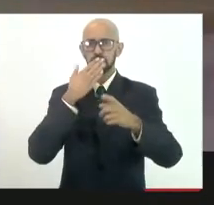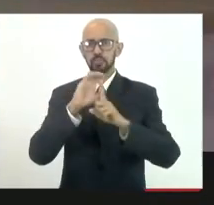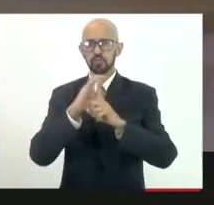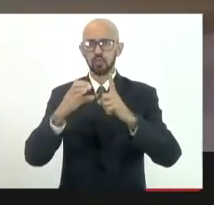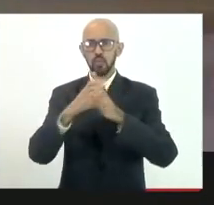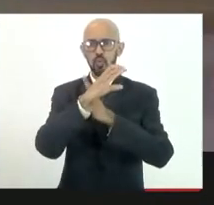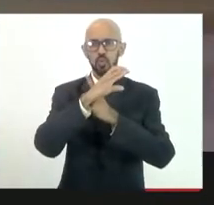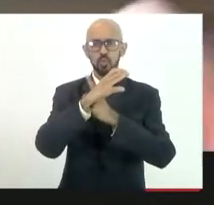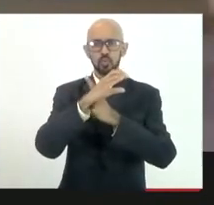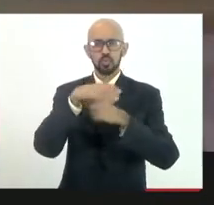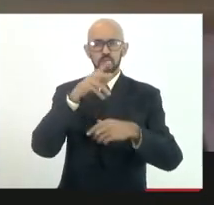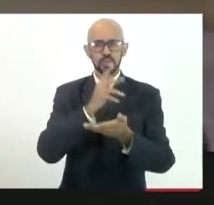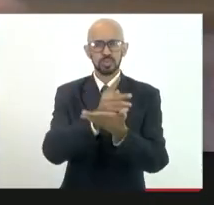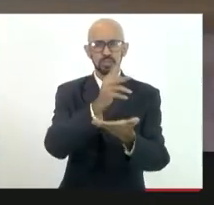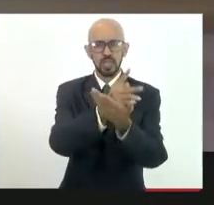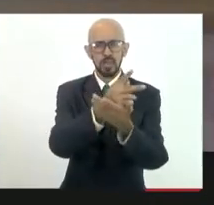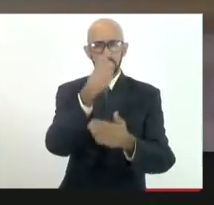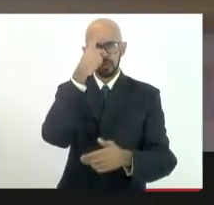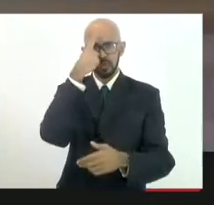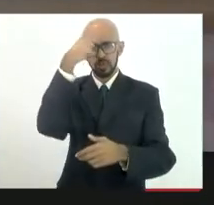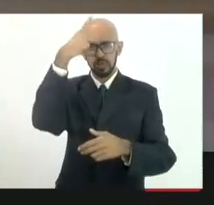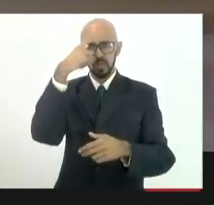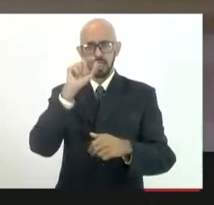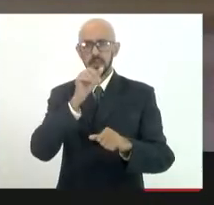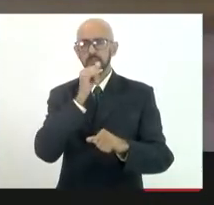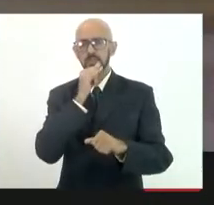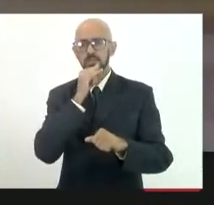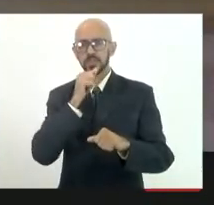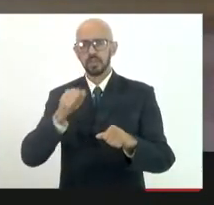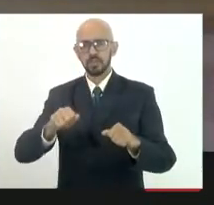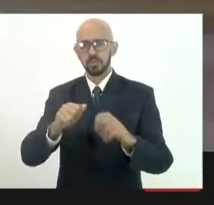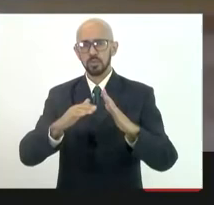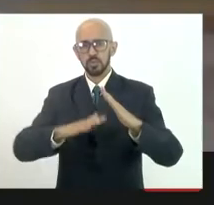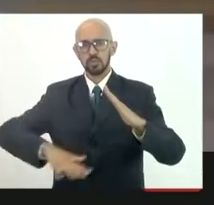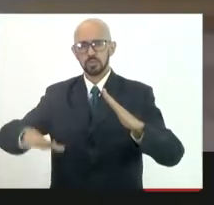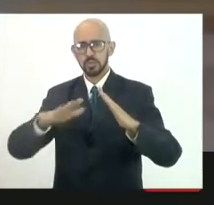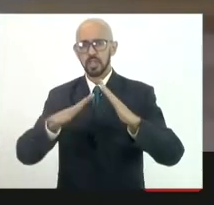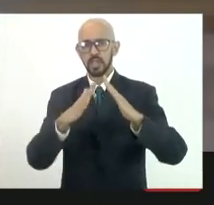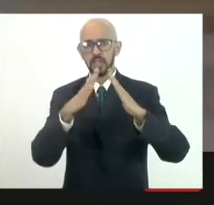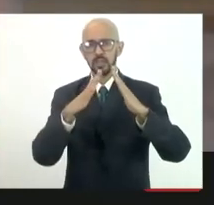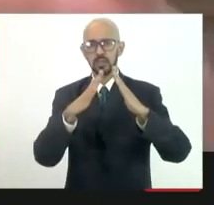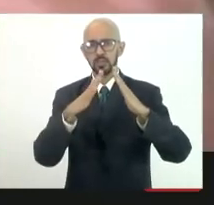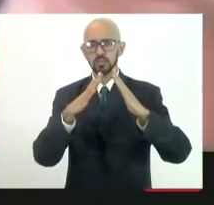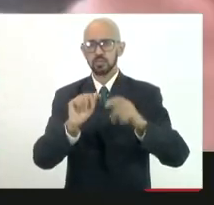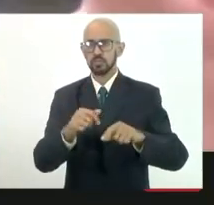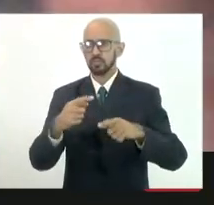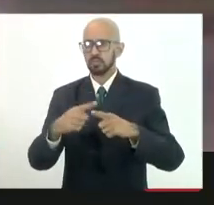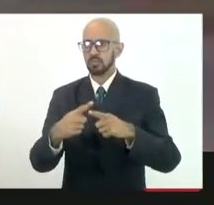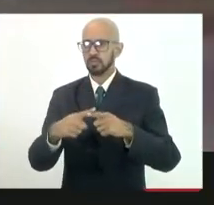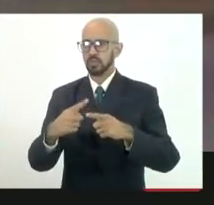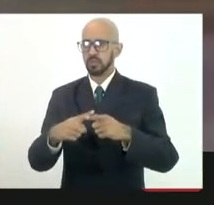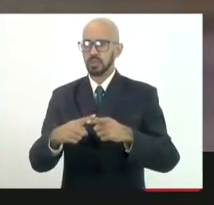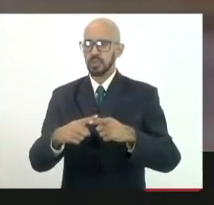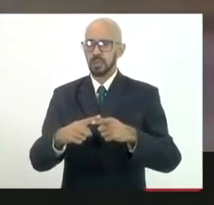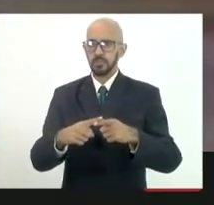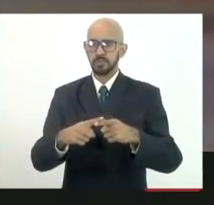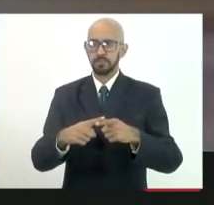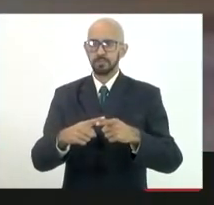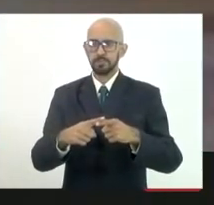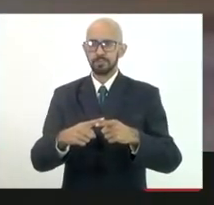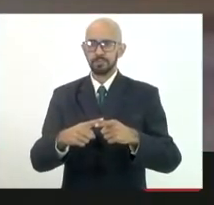luz da realidade dos terreiros, por exemplo. Né? Já que, muitas vezes, o racionalismo, né, e